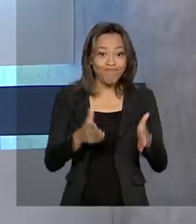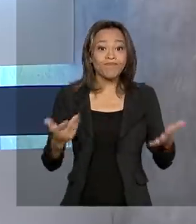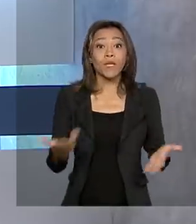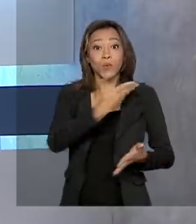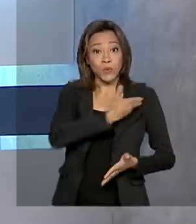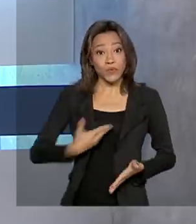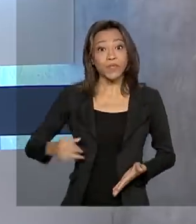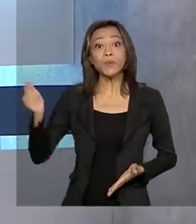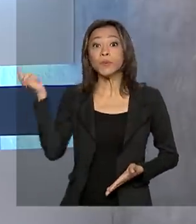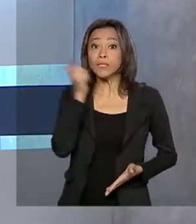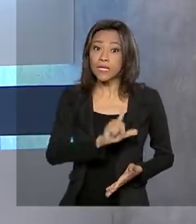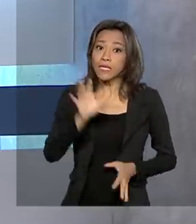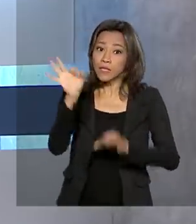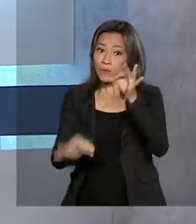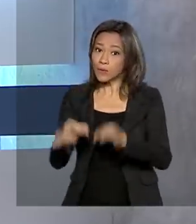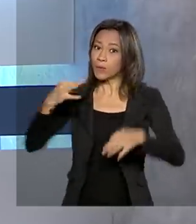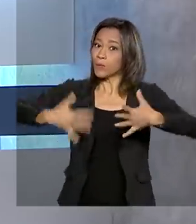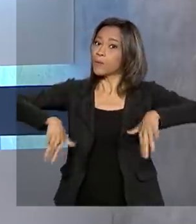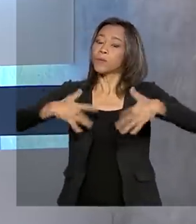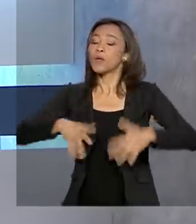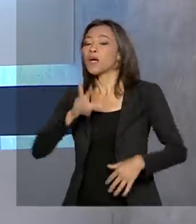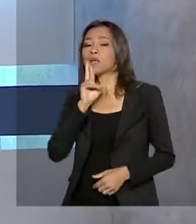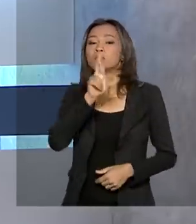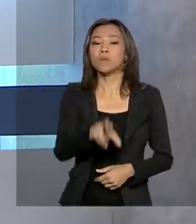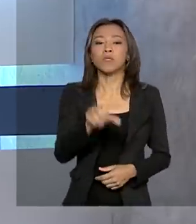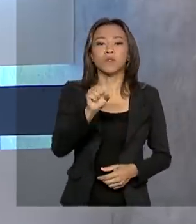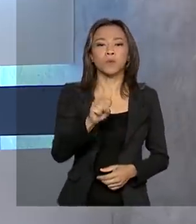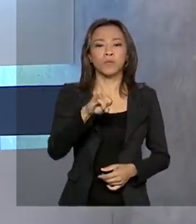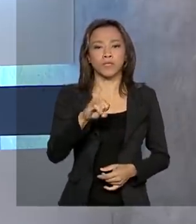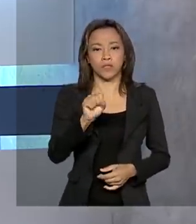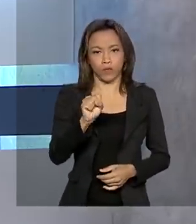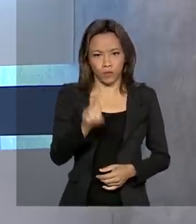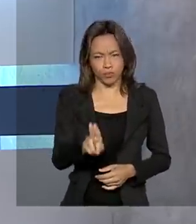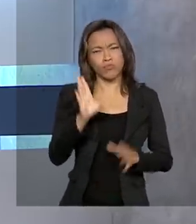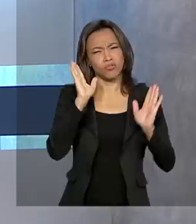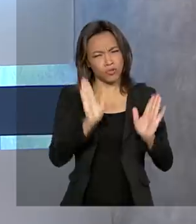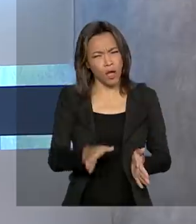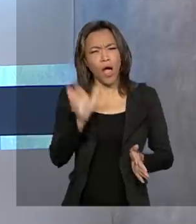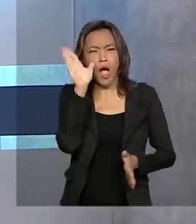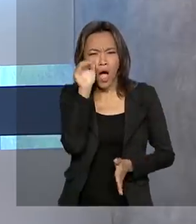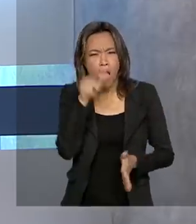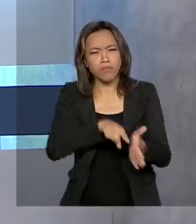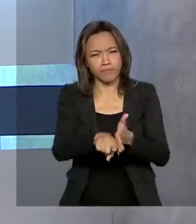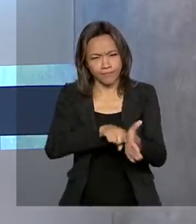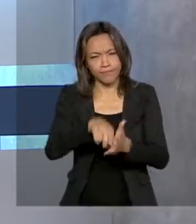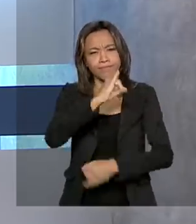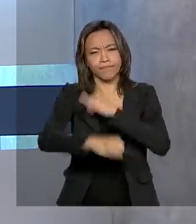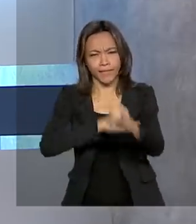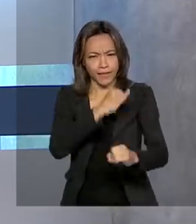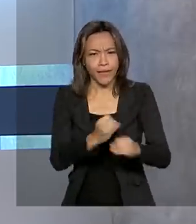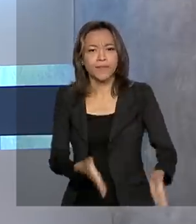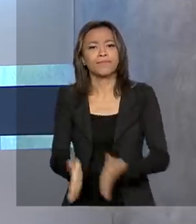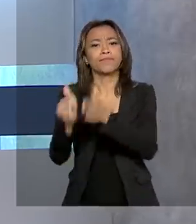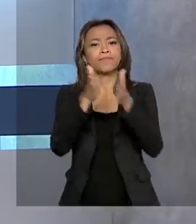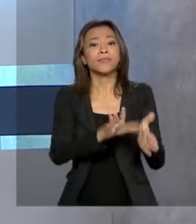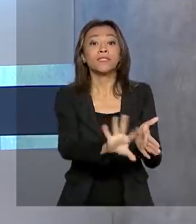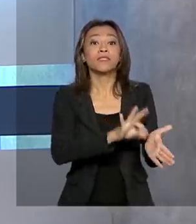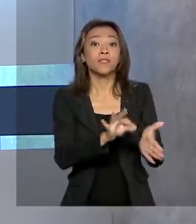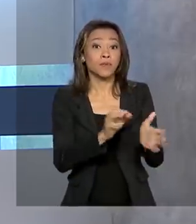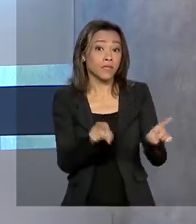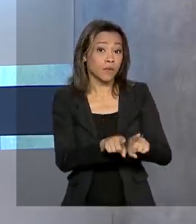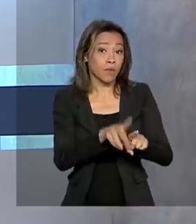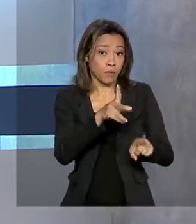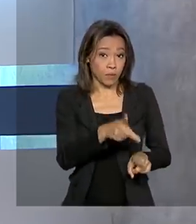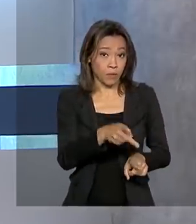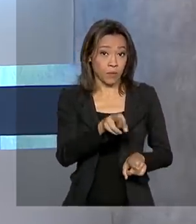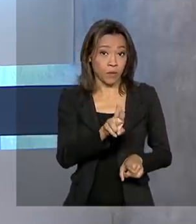governo consegue na justiça a liberação do resultado do sisu que já pode ser consultado na internet e as inscrições para o prouni